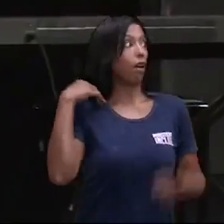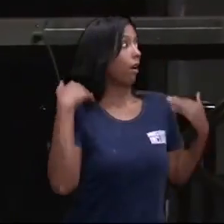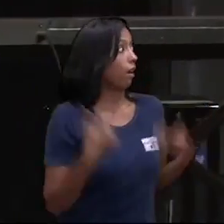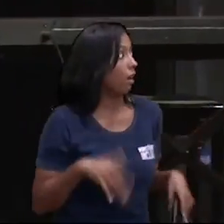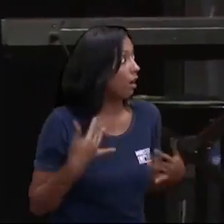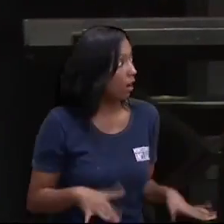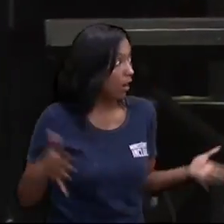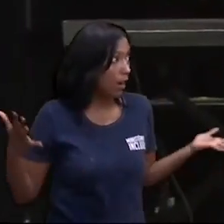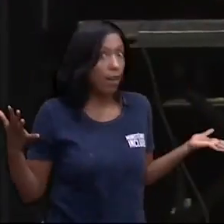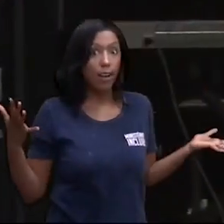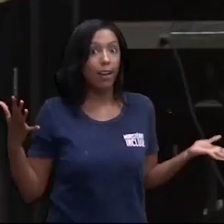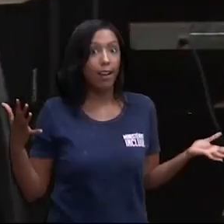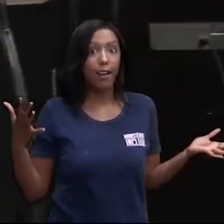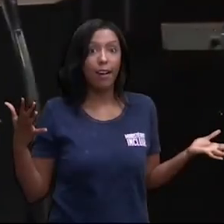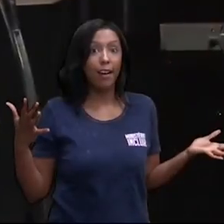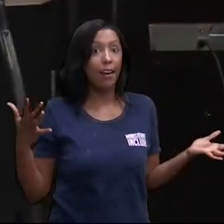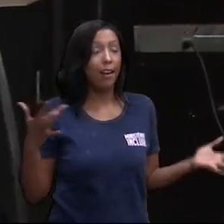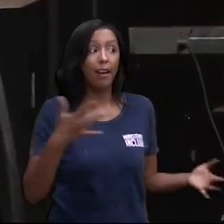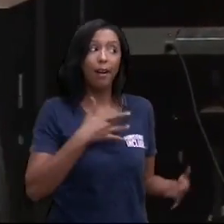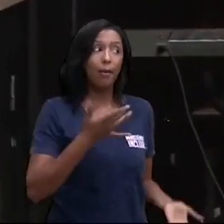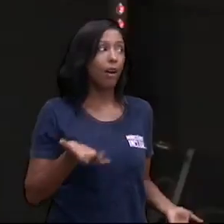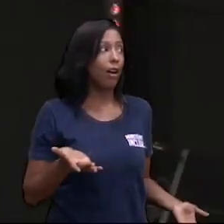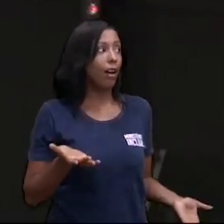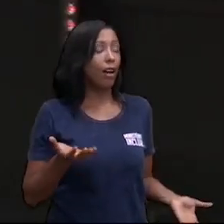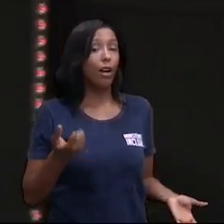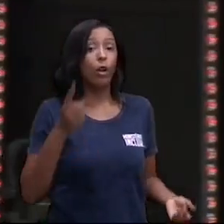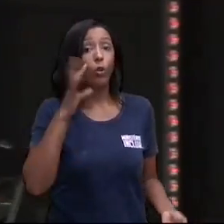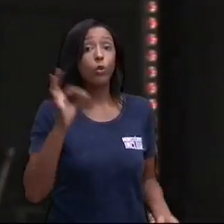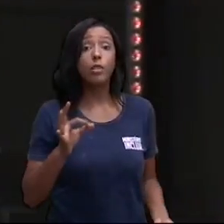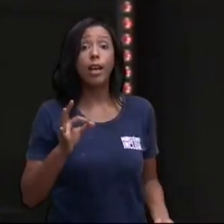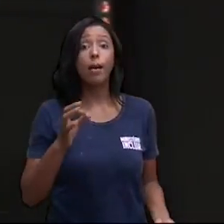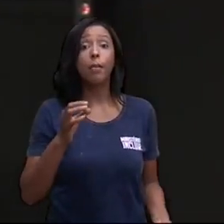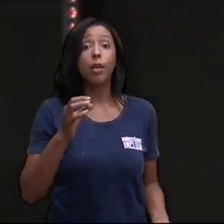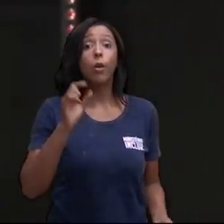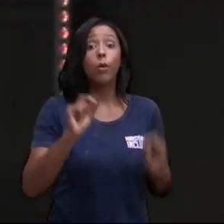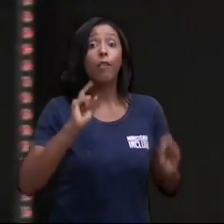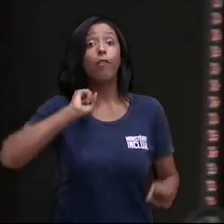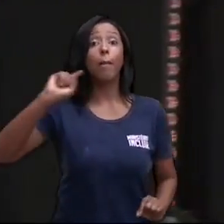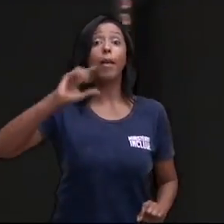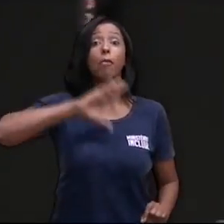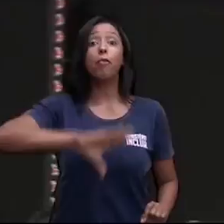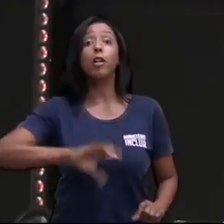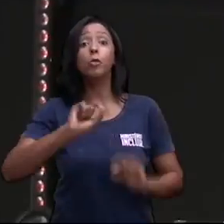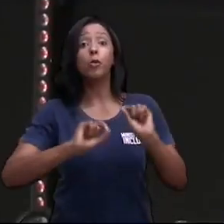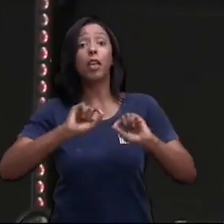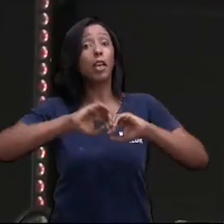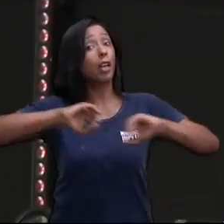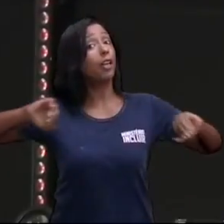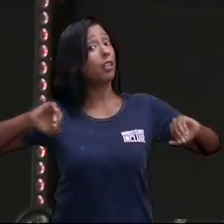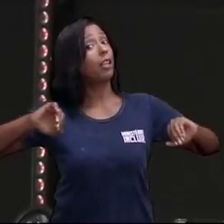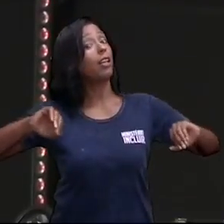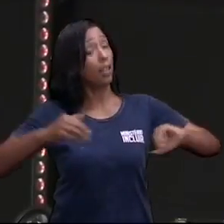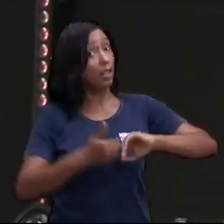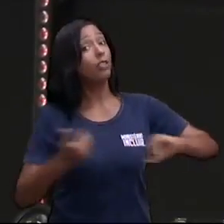tem misericórdia não sabe dizer nem o que é Flamengo que a Vasco meu pai ah pelo